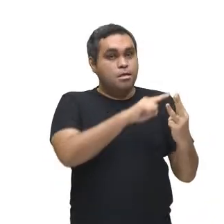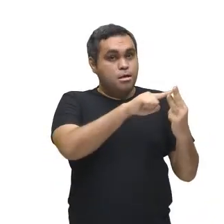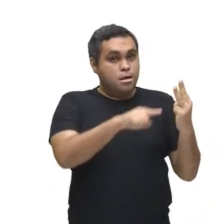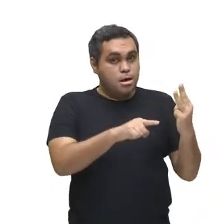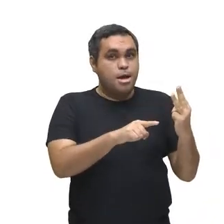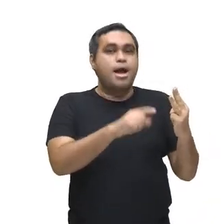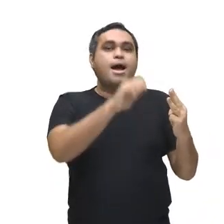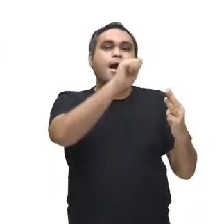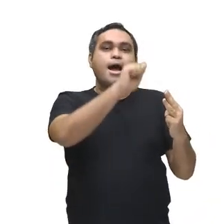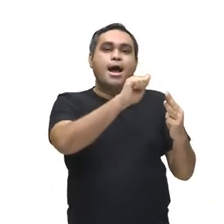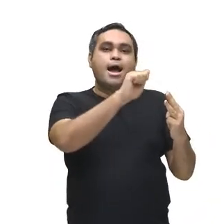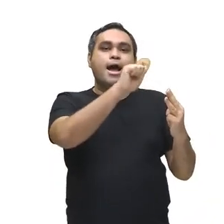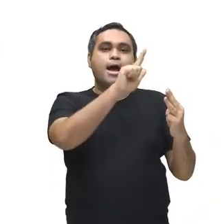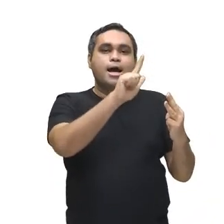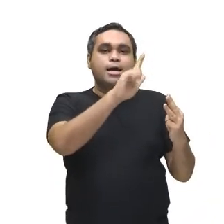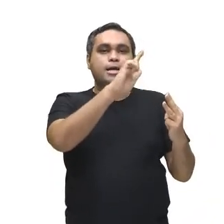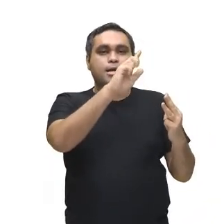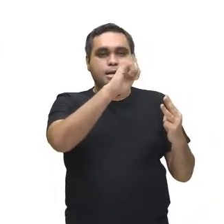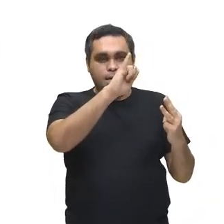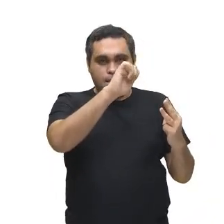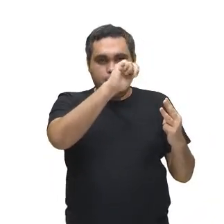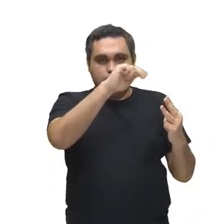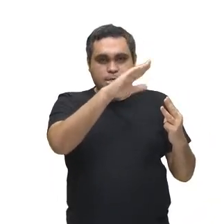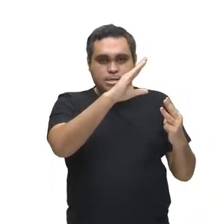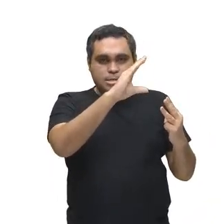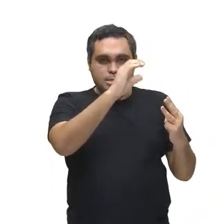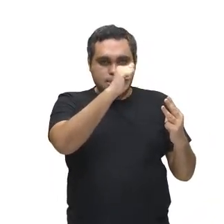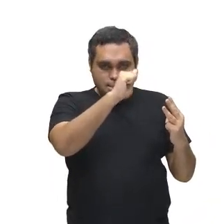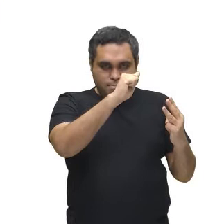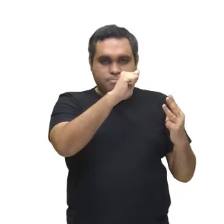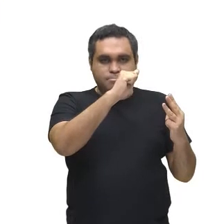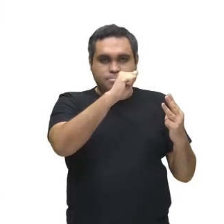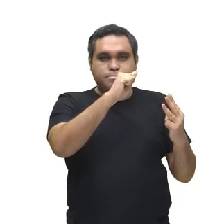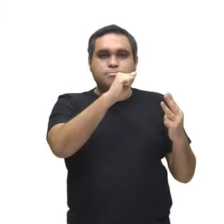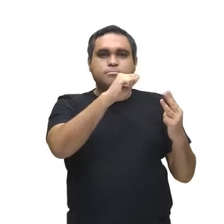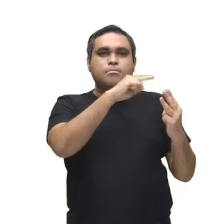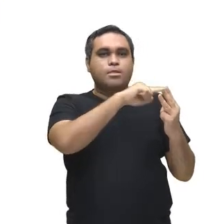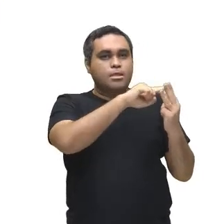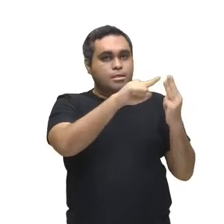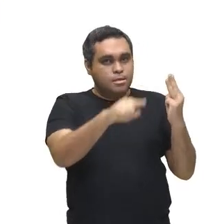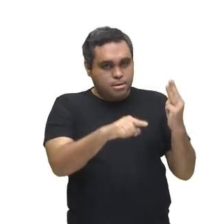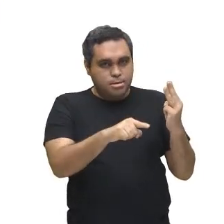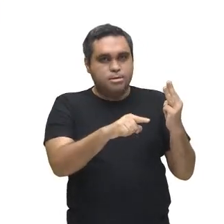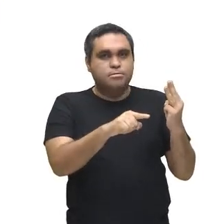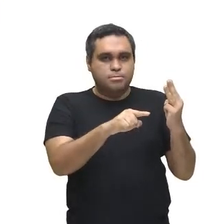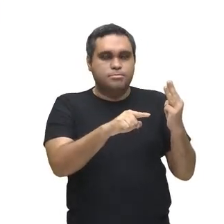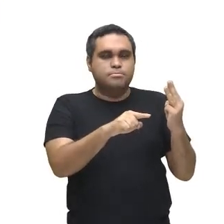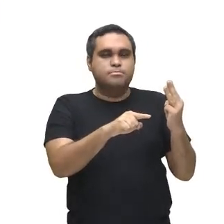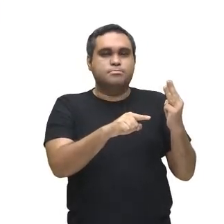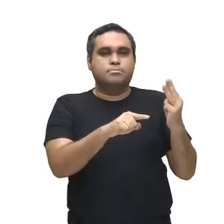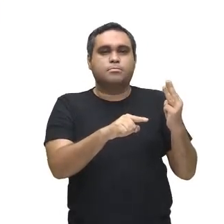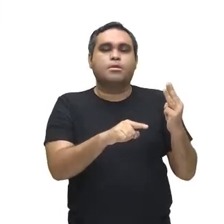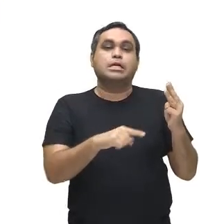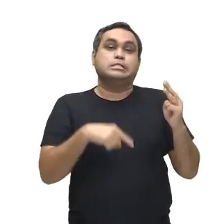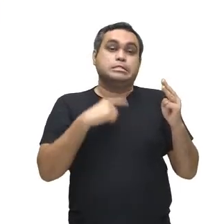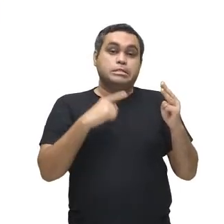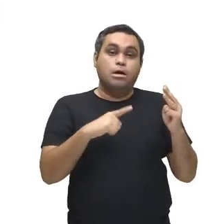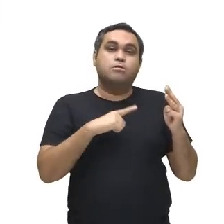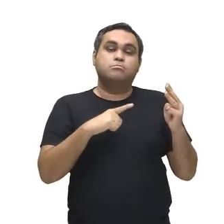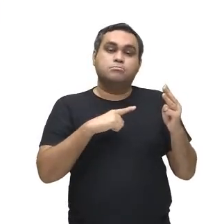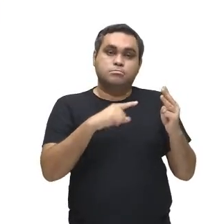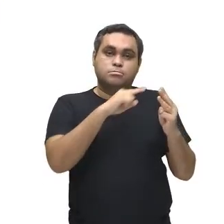anotar, eu recomendo. A Tríplice Aliança, como o nome já diz, tríplice vem de três, mas a gente vai compreender que além dos